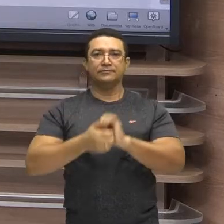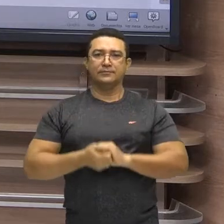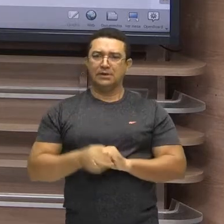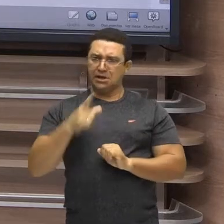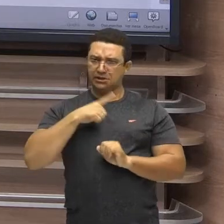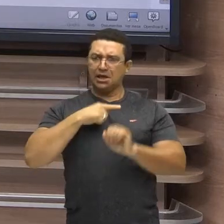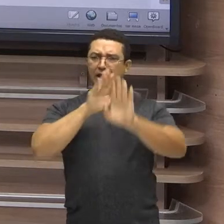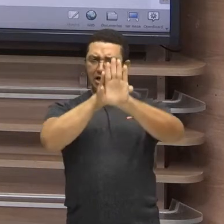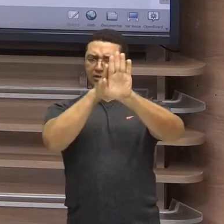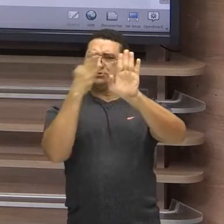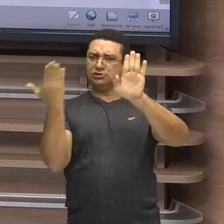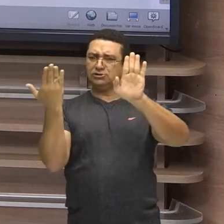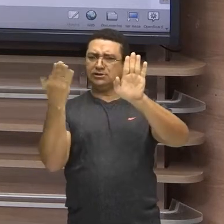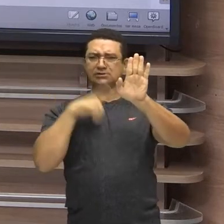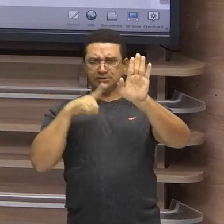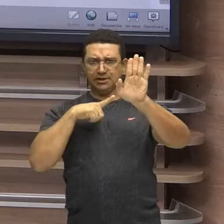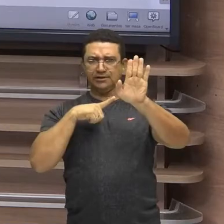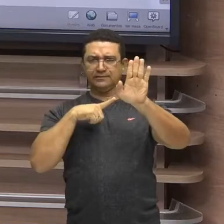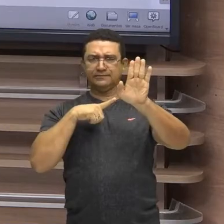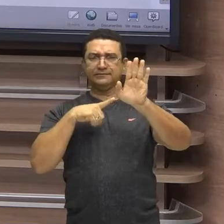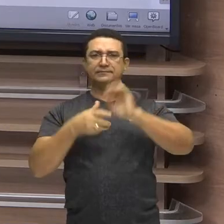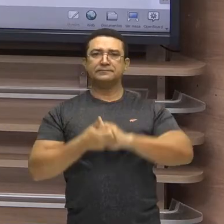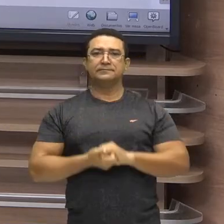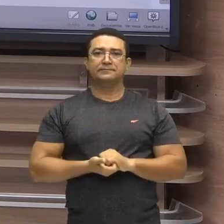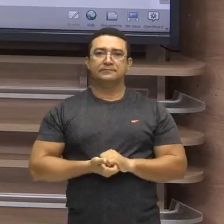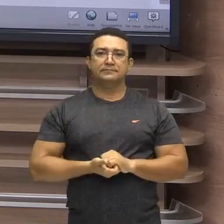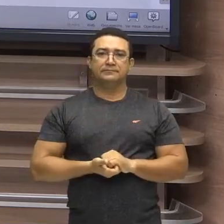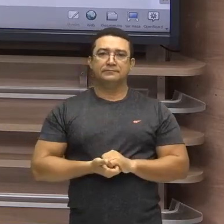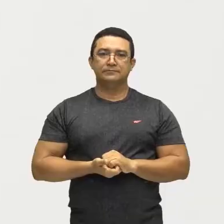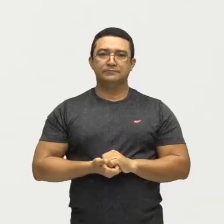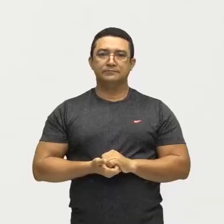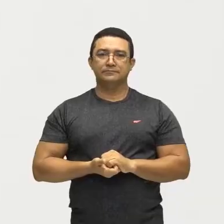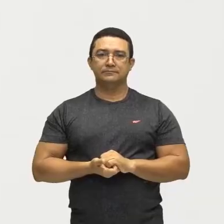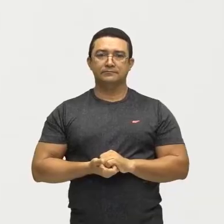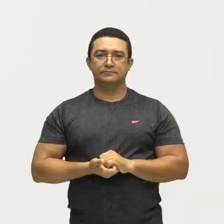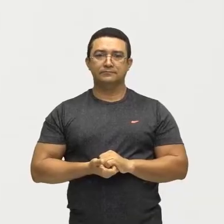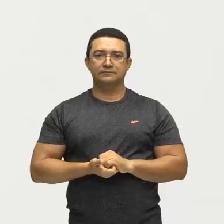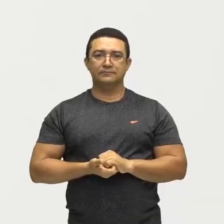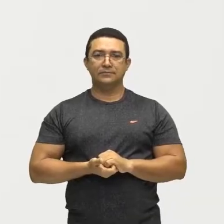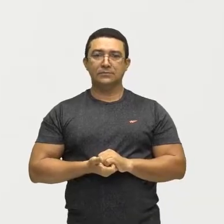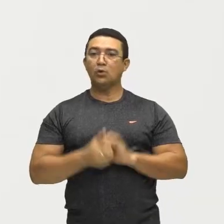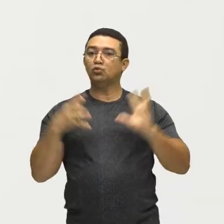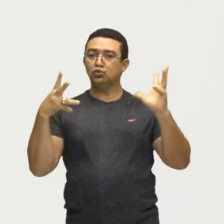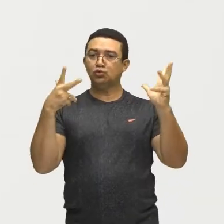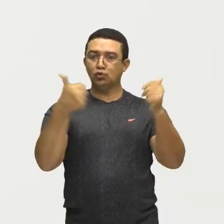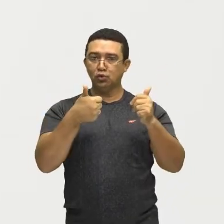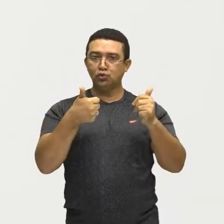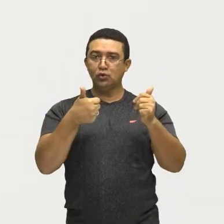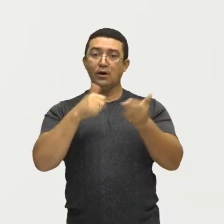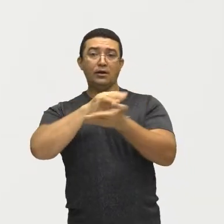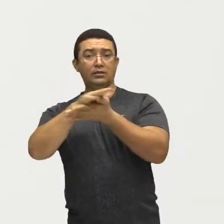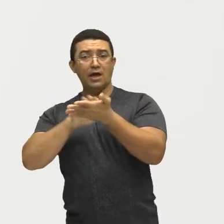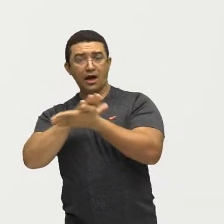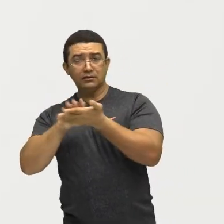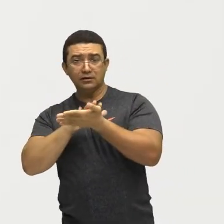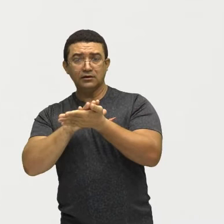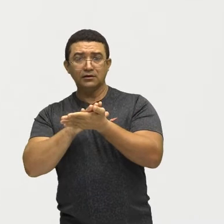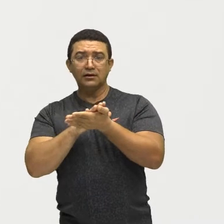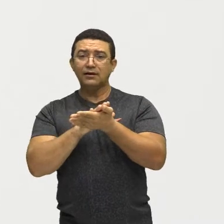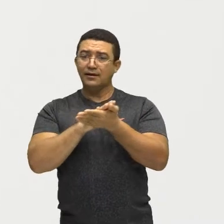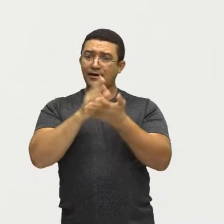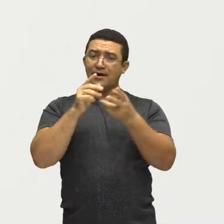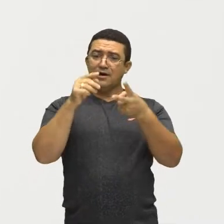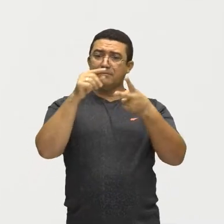Está destacado para vocês observarem. Veja aqui, tudo, nada. Não são pares